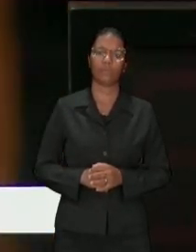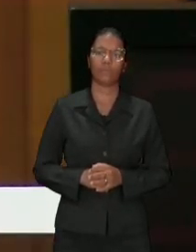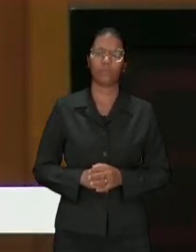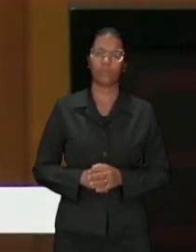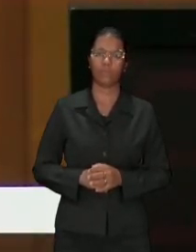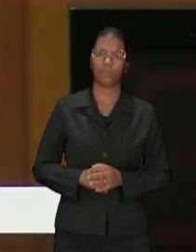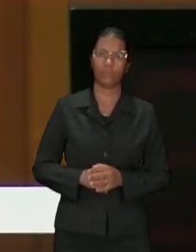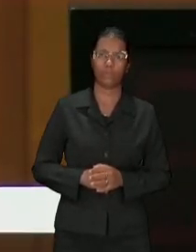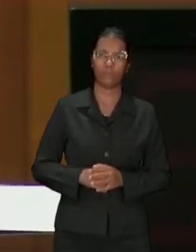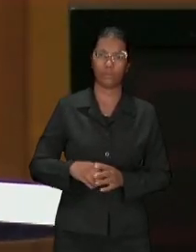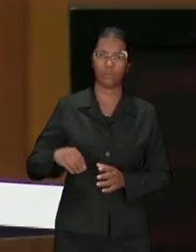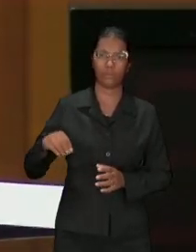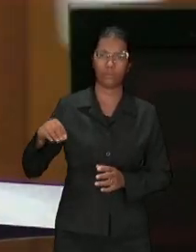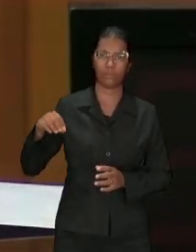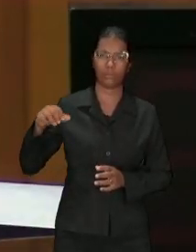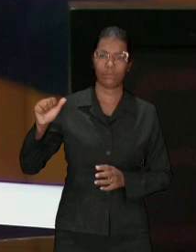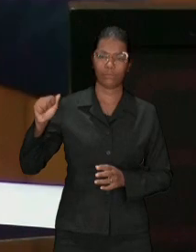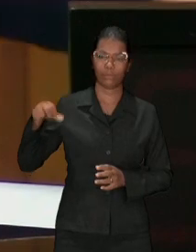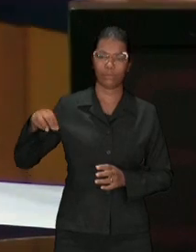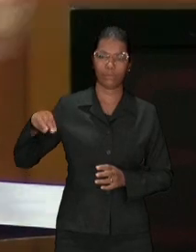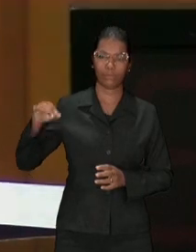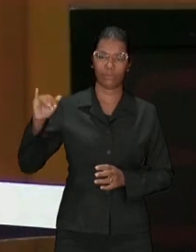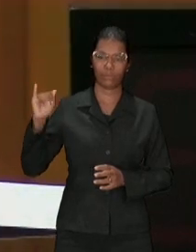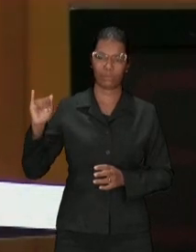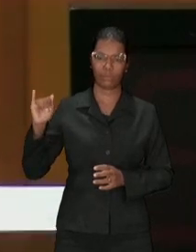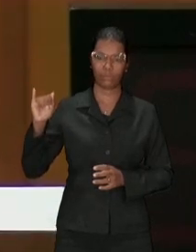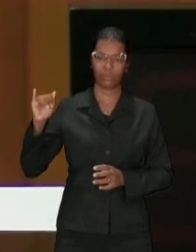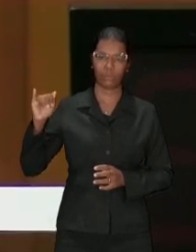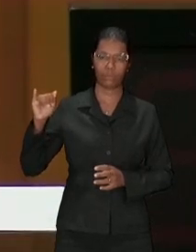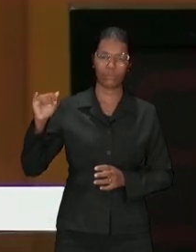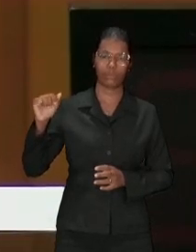Doutora Mine Haddad, juíza de direito.